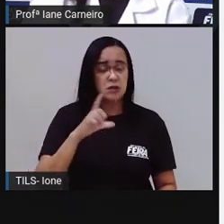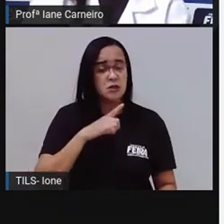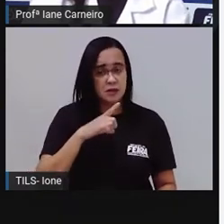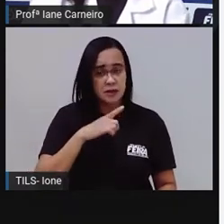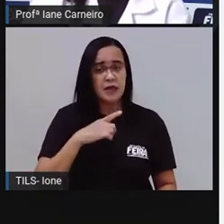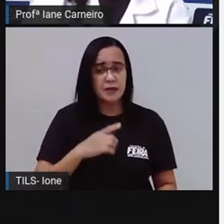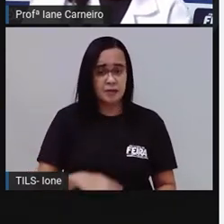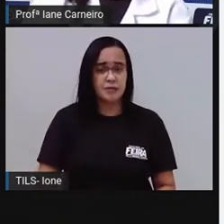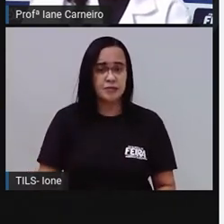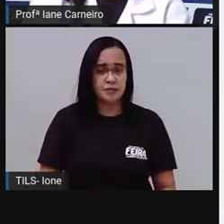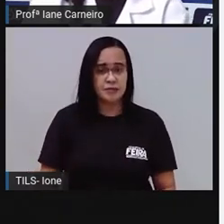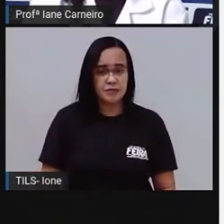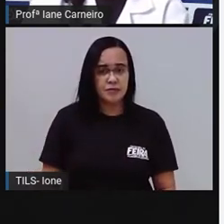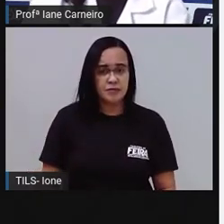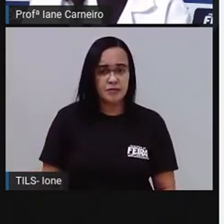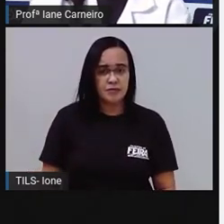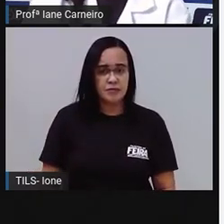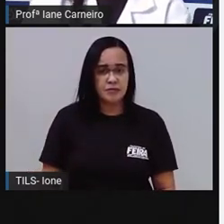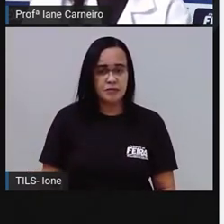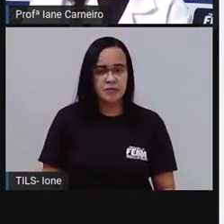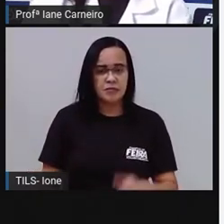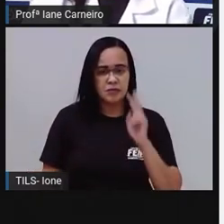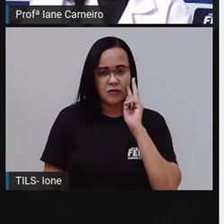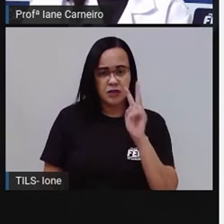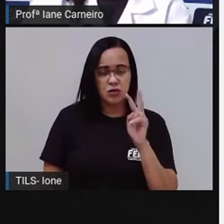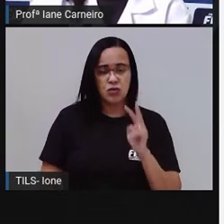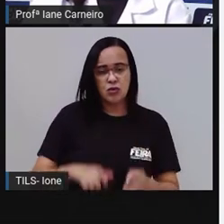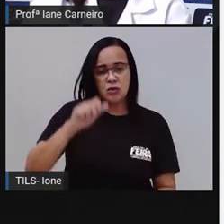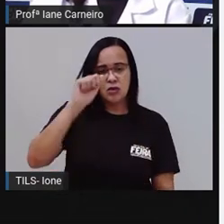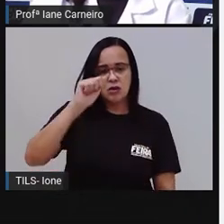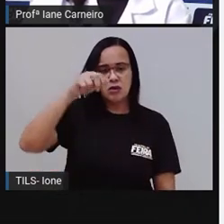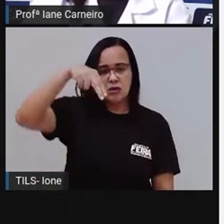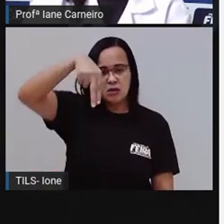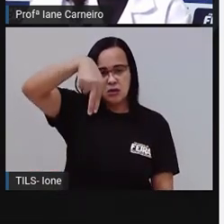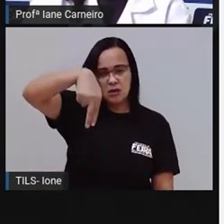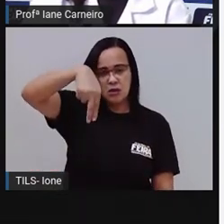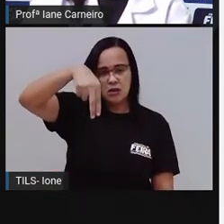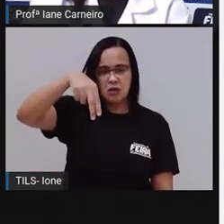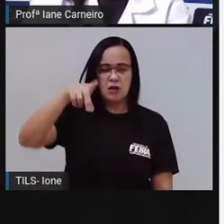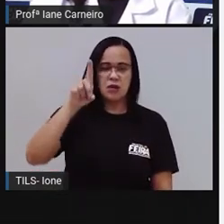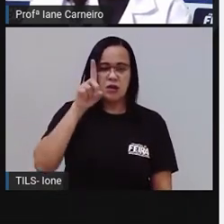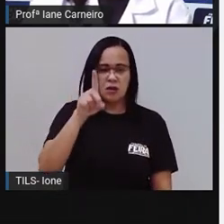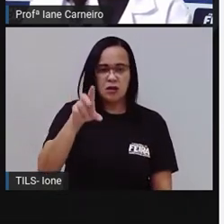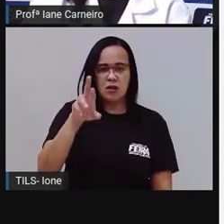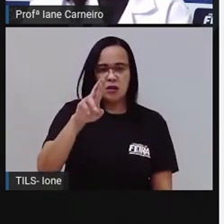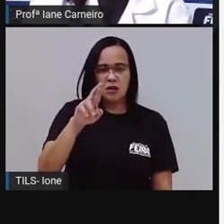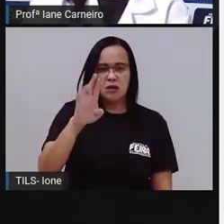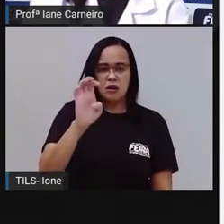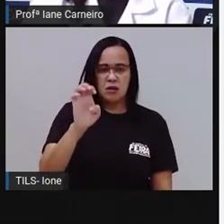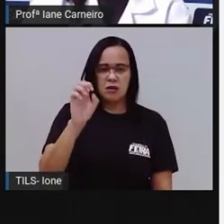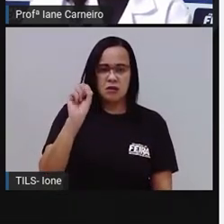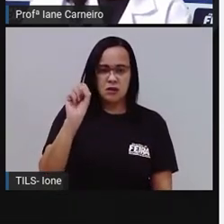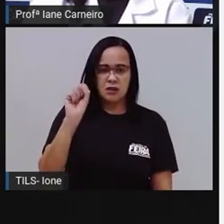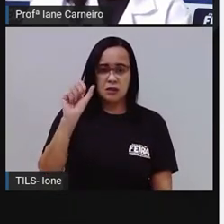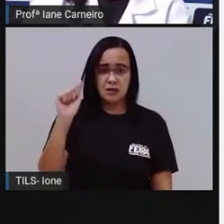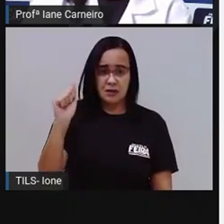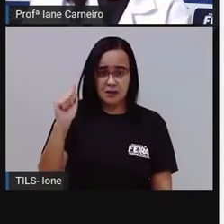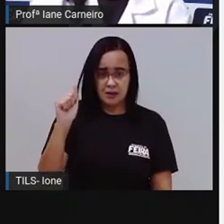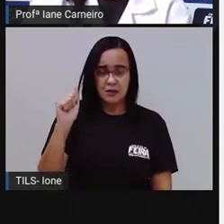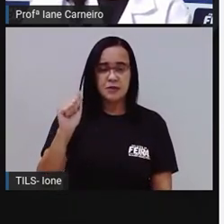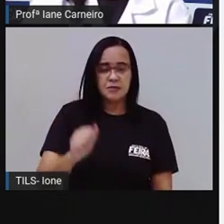vamos fazer aqui de Andressa. Vai ter casos que vão ser assim, ó, ou vou continuar aqui do dre, tá